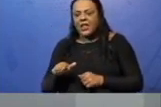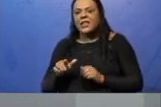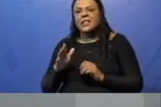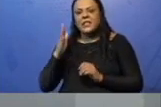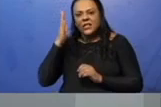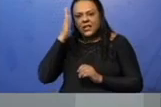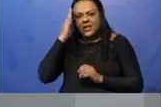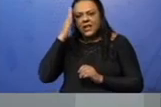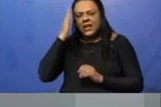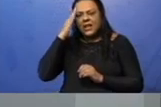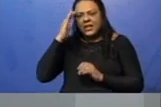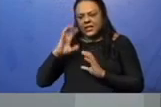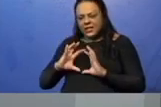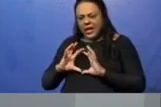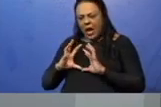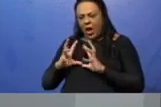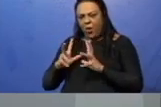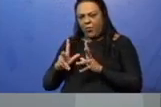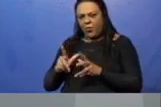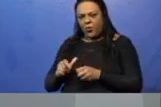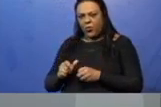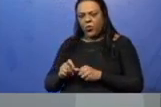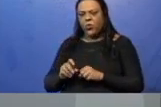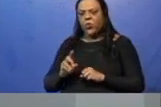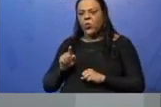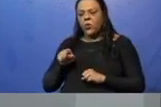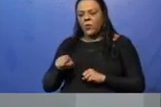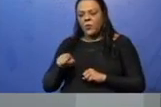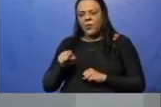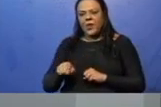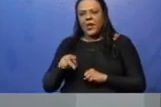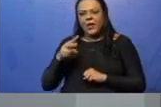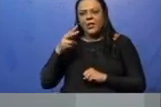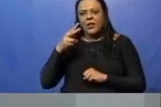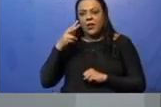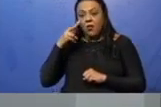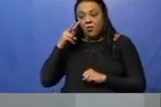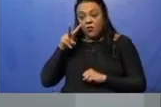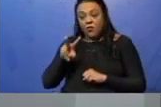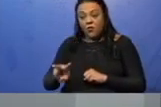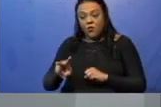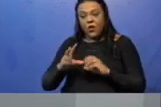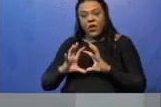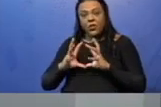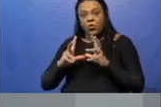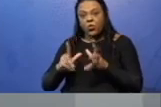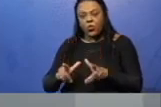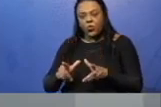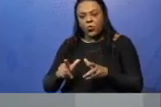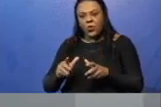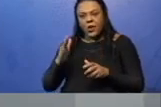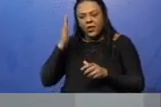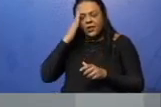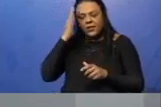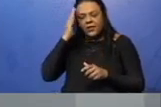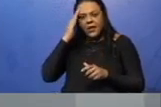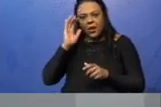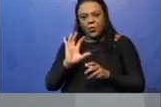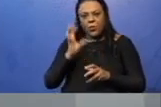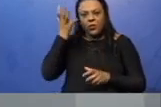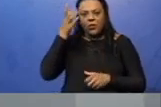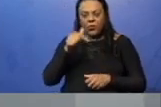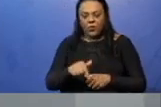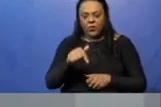vê. Parece que ele tem uma bola de cristal. Ele sabe o que está acontecendo aqui, ele sabe o que está acontecendo lá do outro lado, lá fora também.